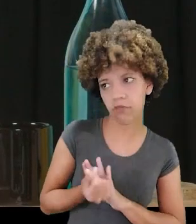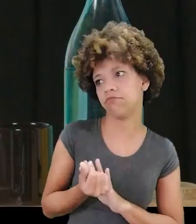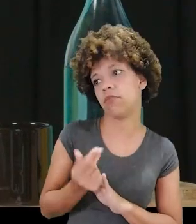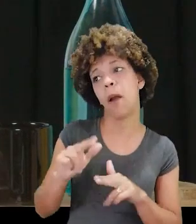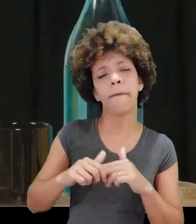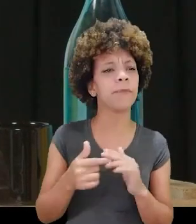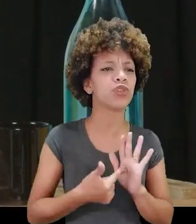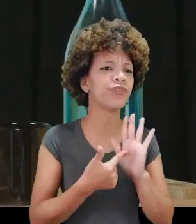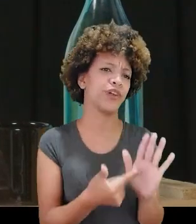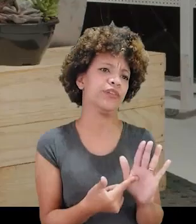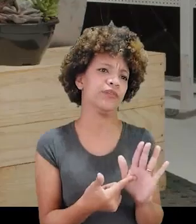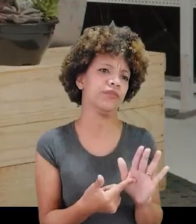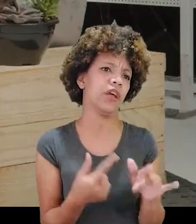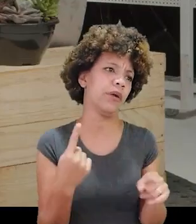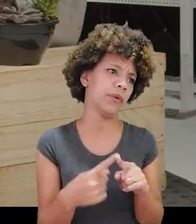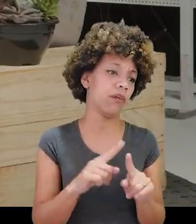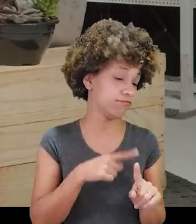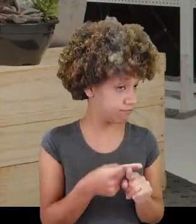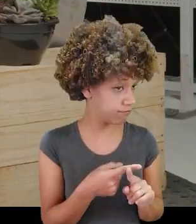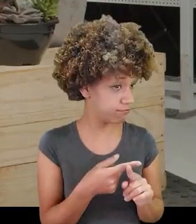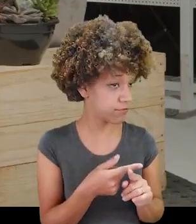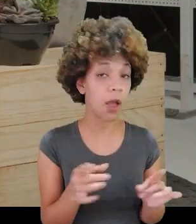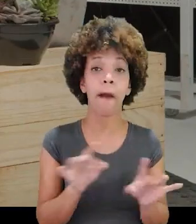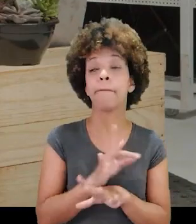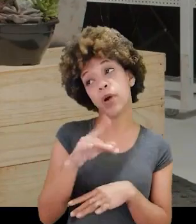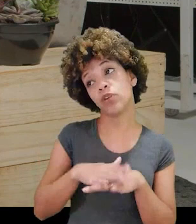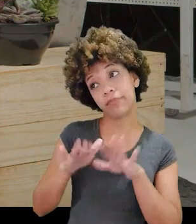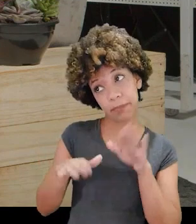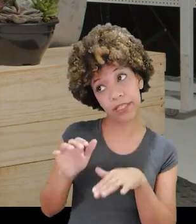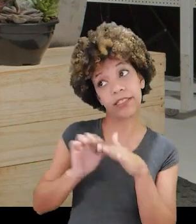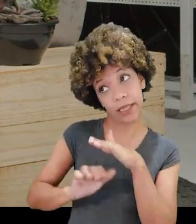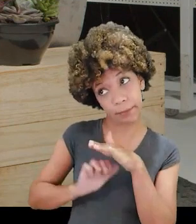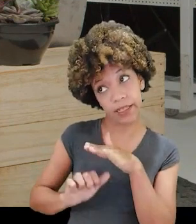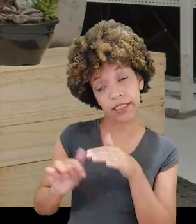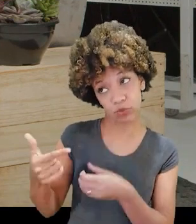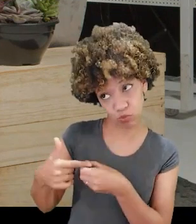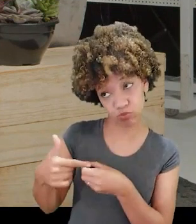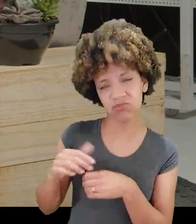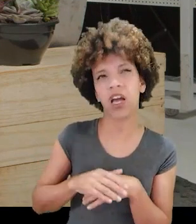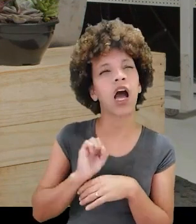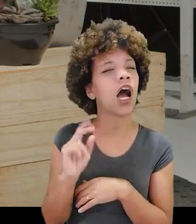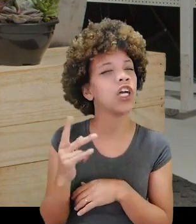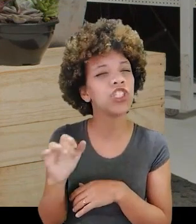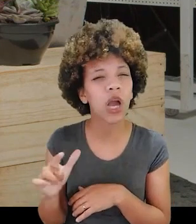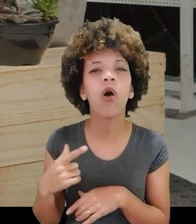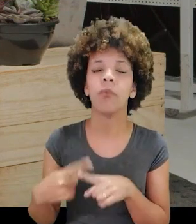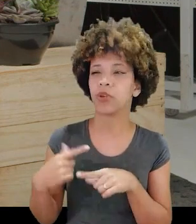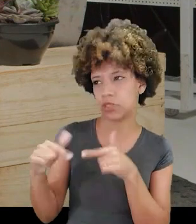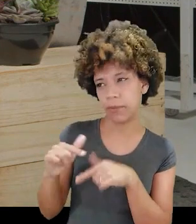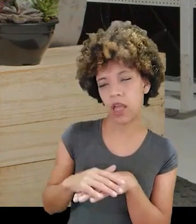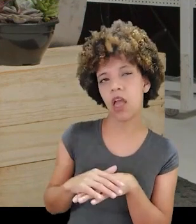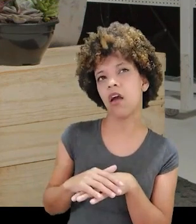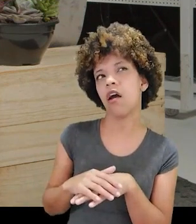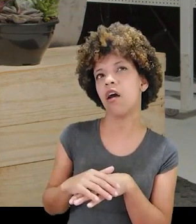comissão em cima de tudo que você vende eles oferecem pode um calma pronta Tem independente da empresa eu acho que a Shell